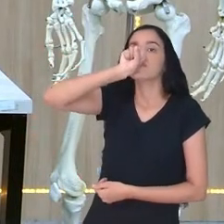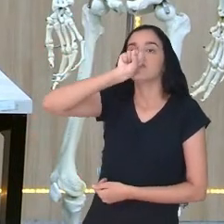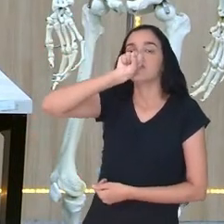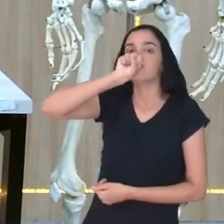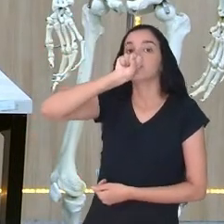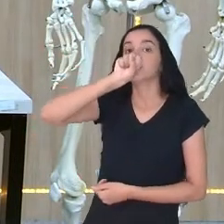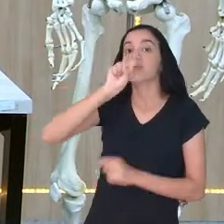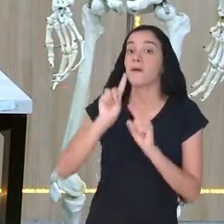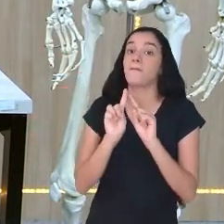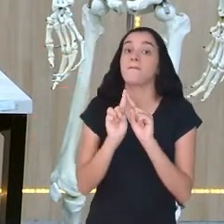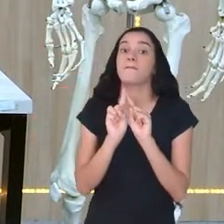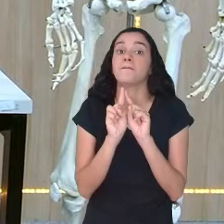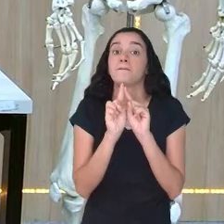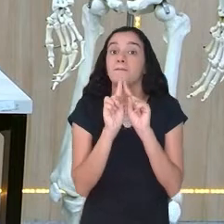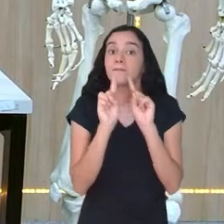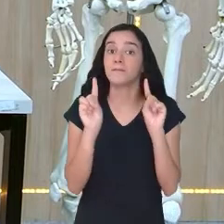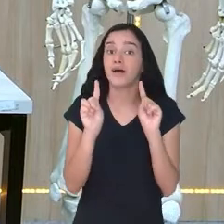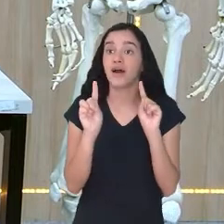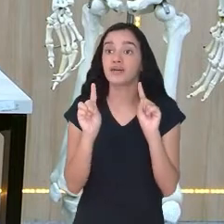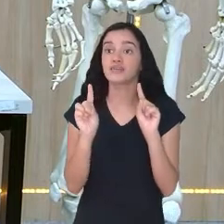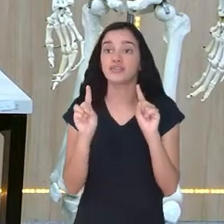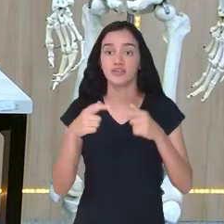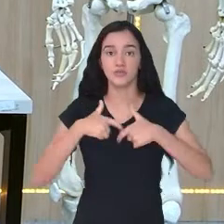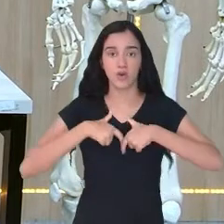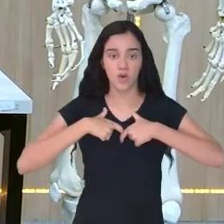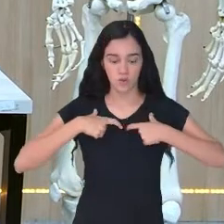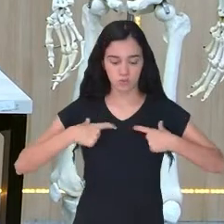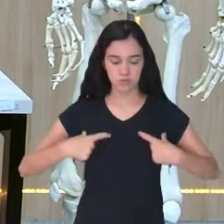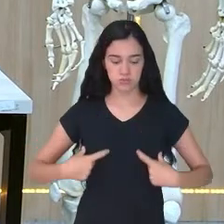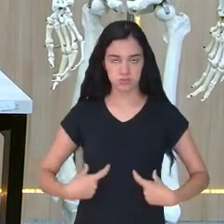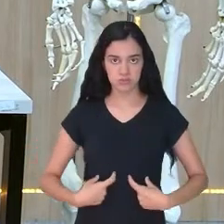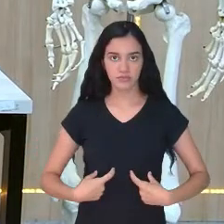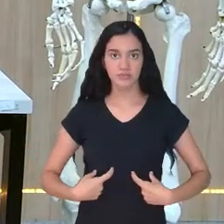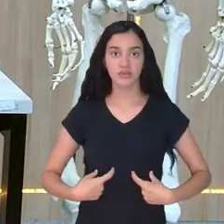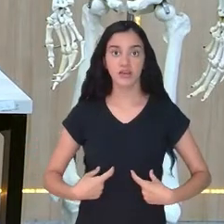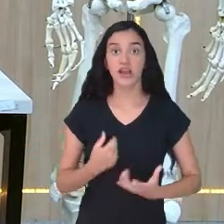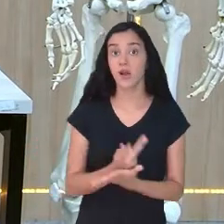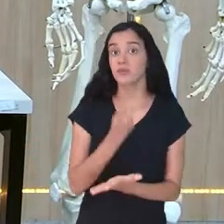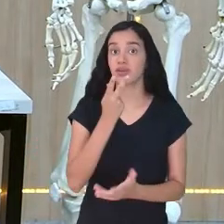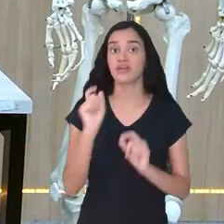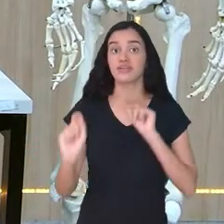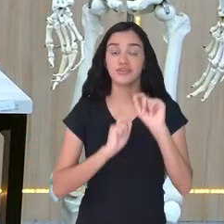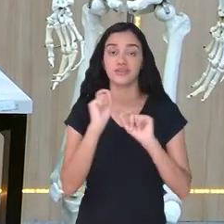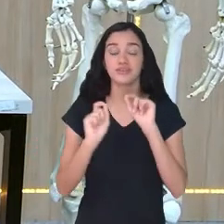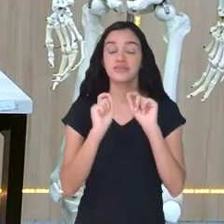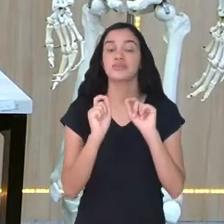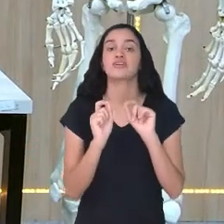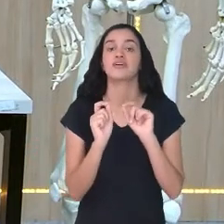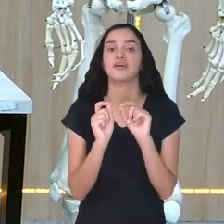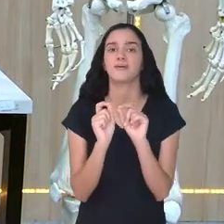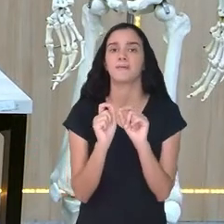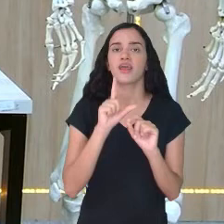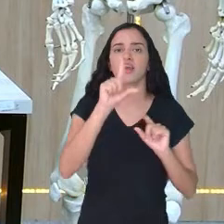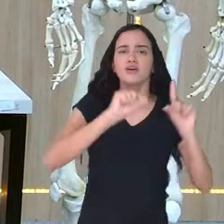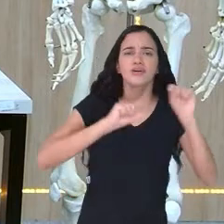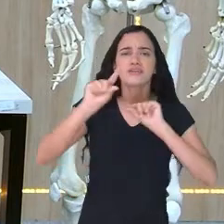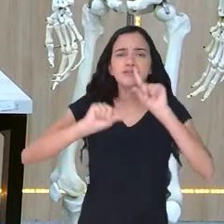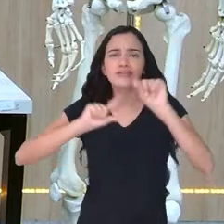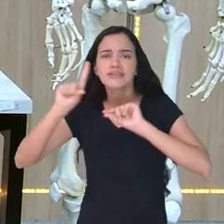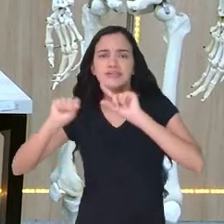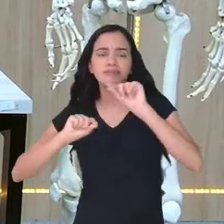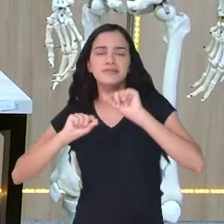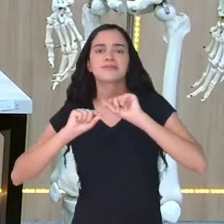todo, mas são lá nos pulmões, nos alvéolos pulmonares, que vai acontecer essa seleção. Absorve a questão